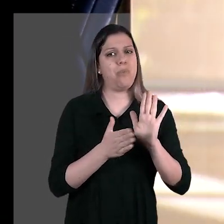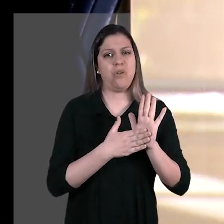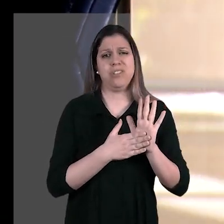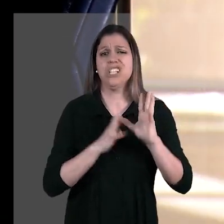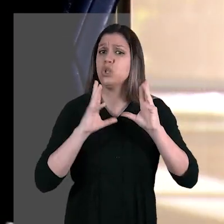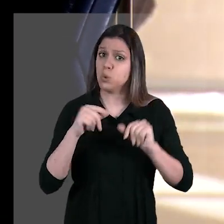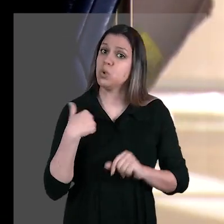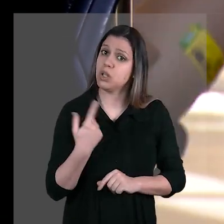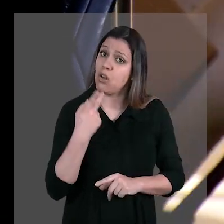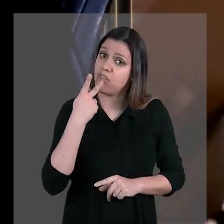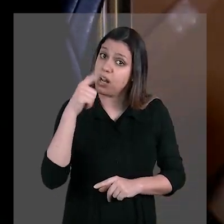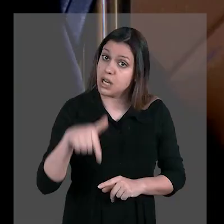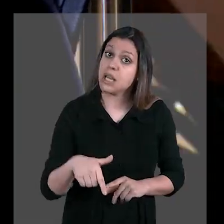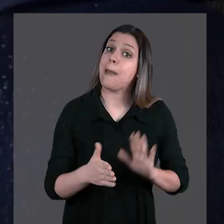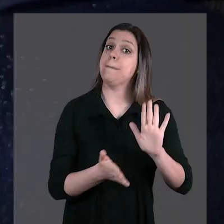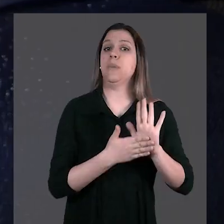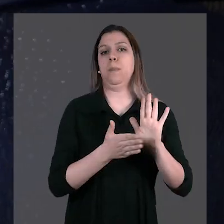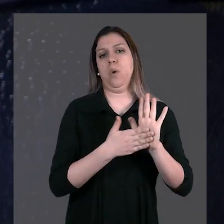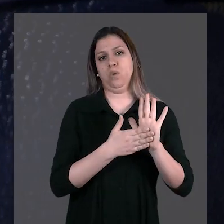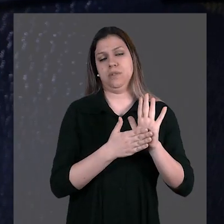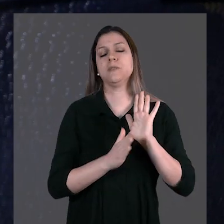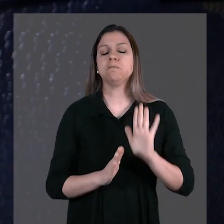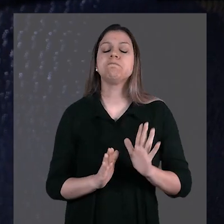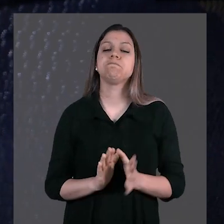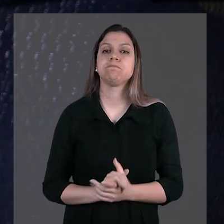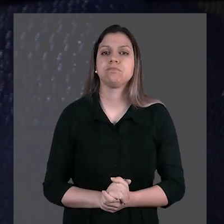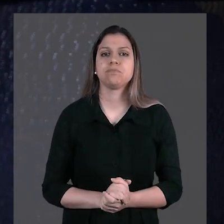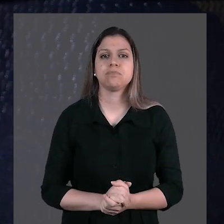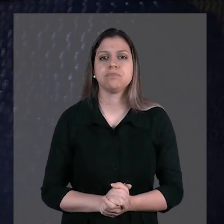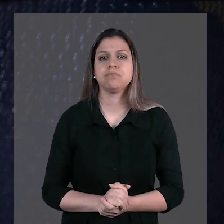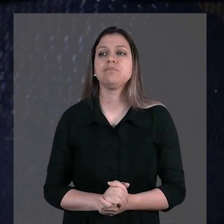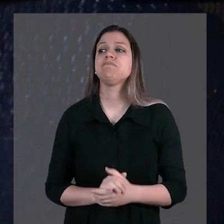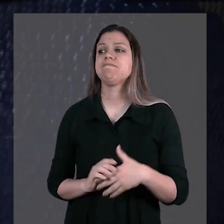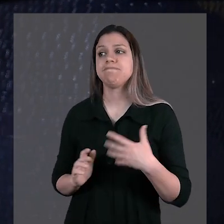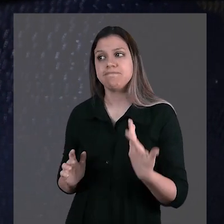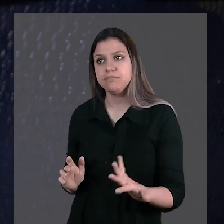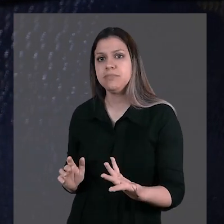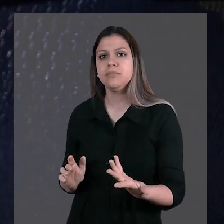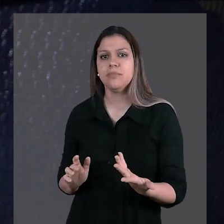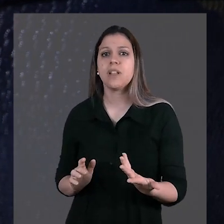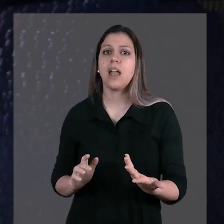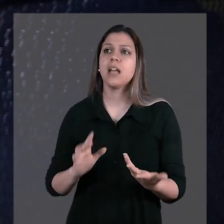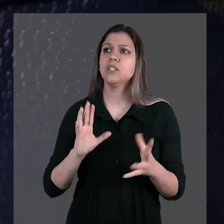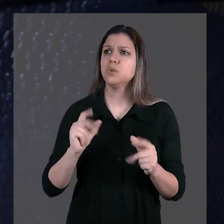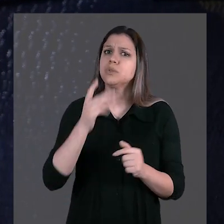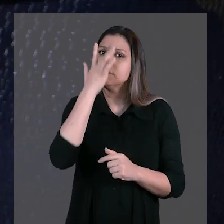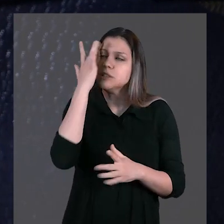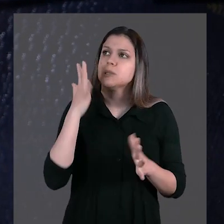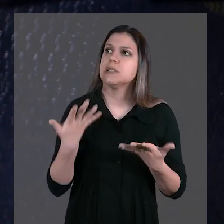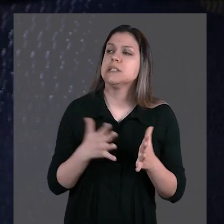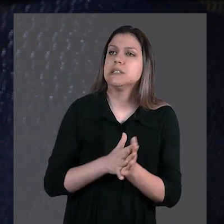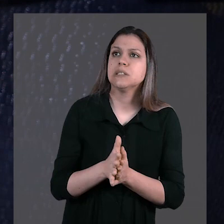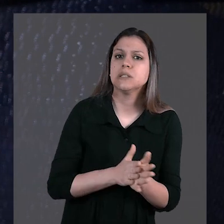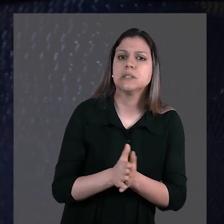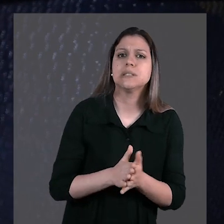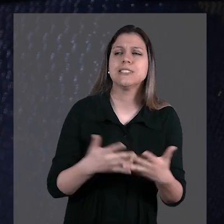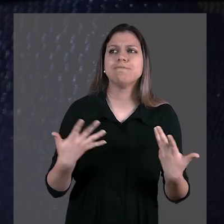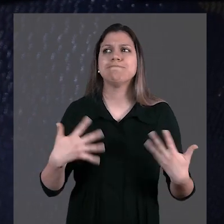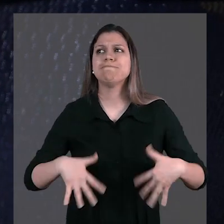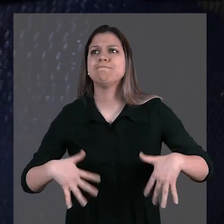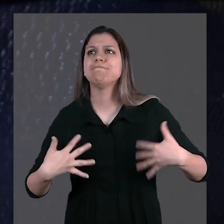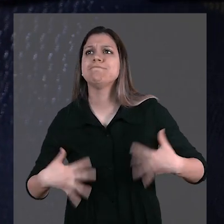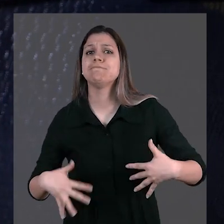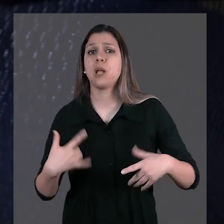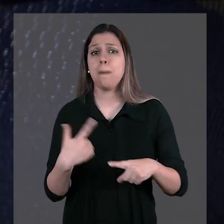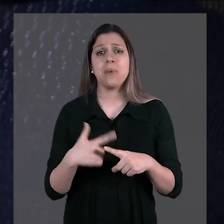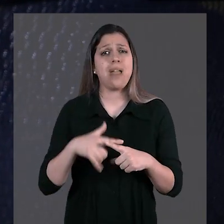proposta. Tudo nós estamos falando é proposta, Paulo. Sim, a expectativa é gerada é enorme, né? E é muito